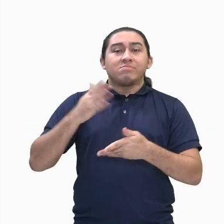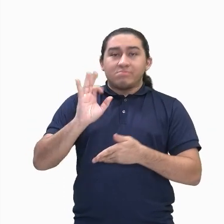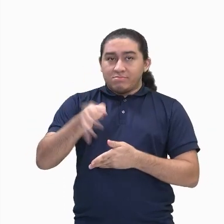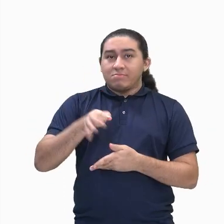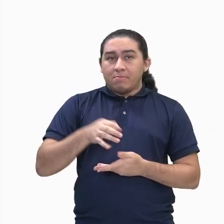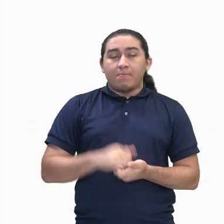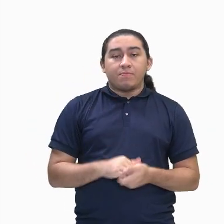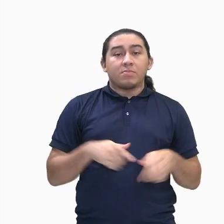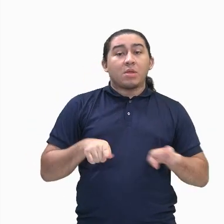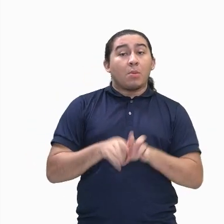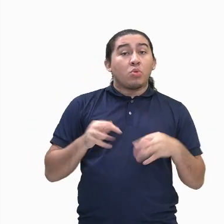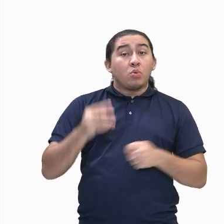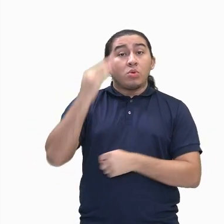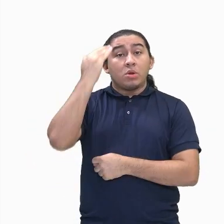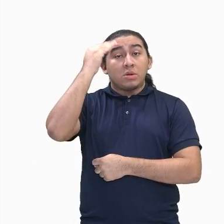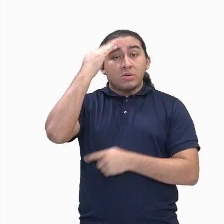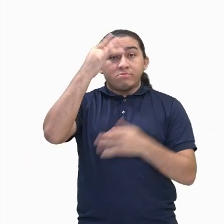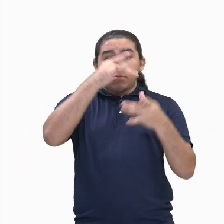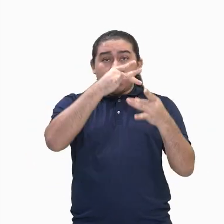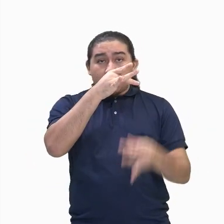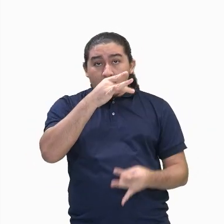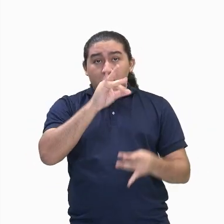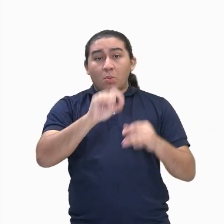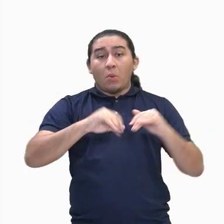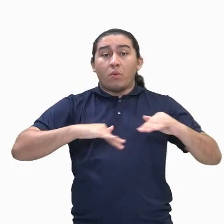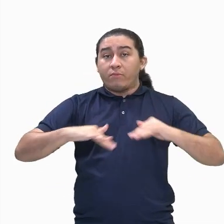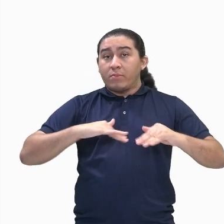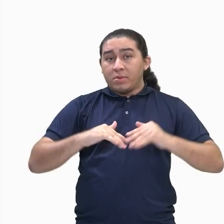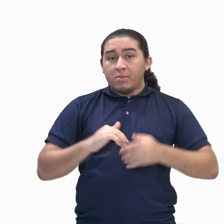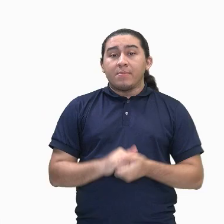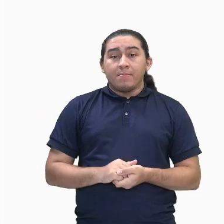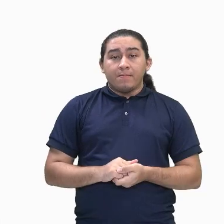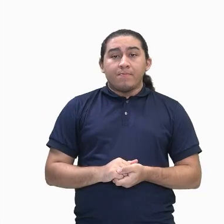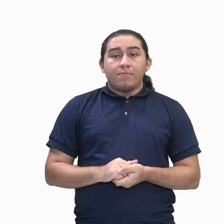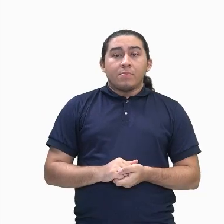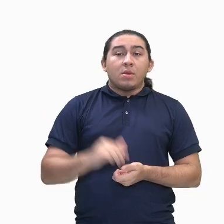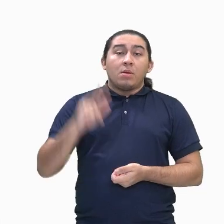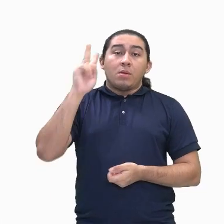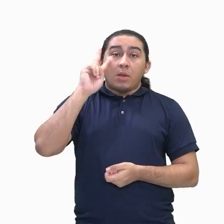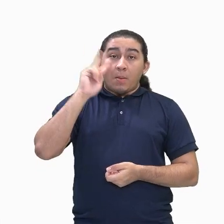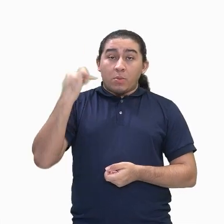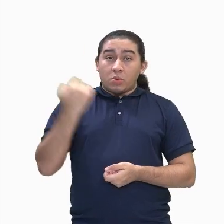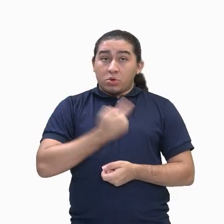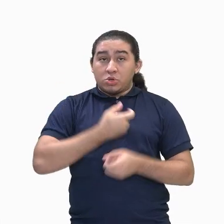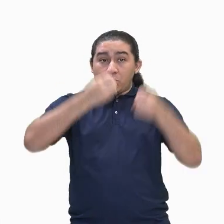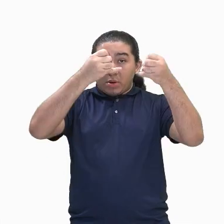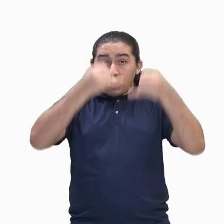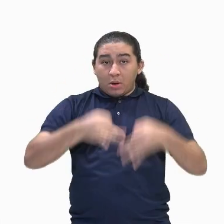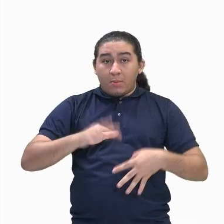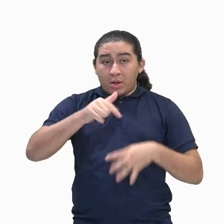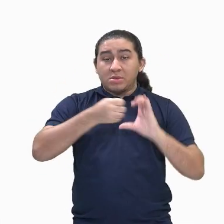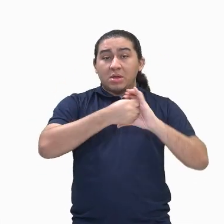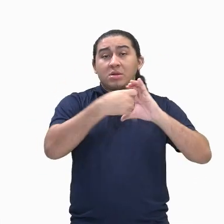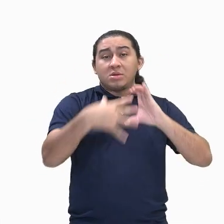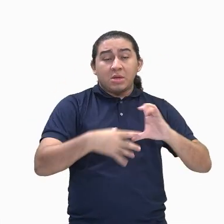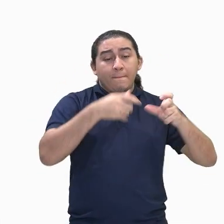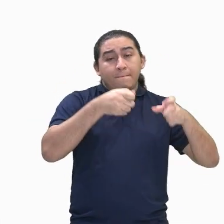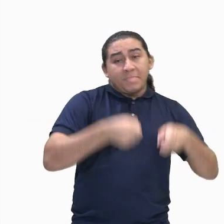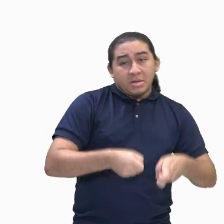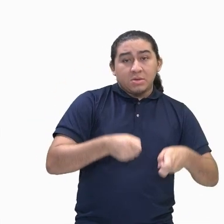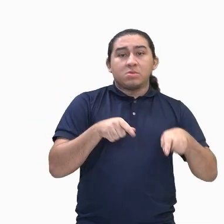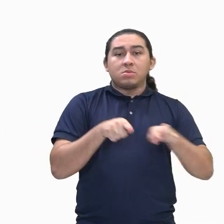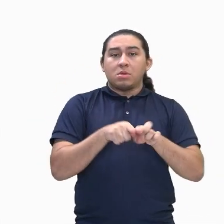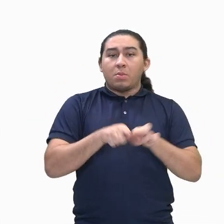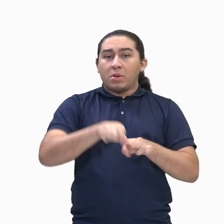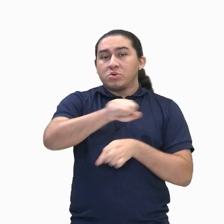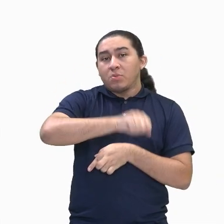dessa compreensão mais detalhada do movimento. Lembra que falamos há pouco desses fatores? O peso, o